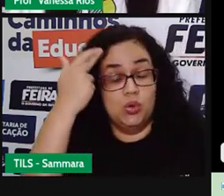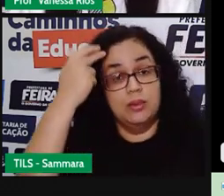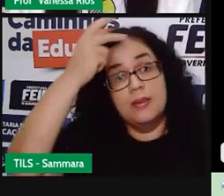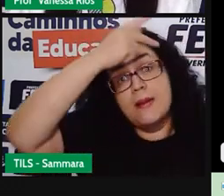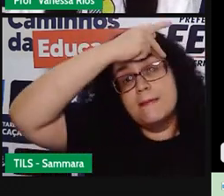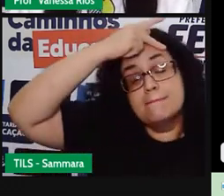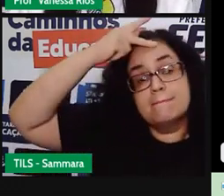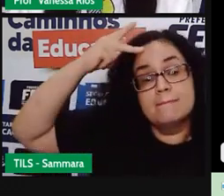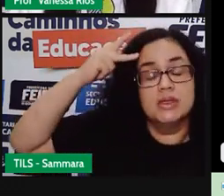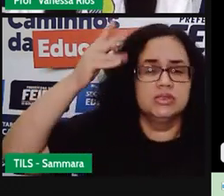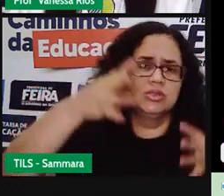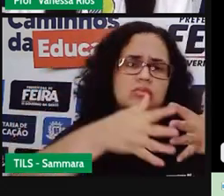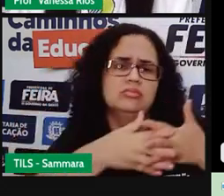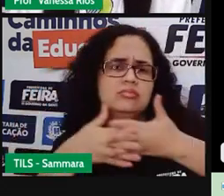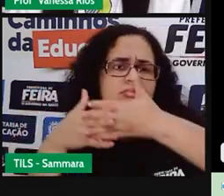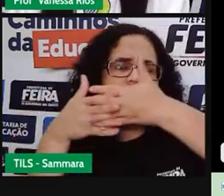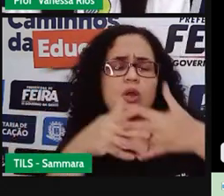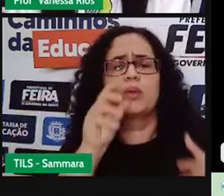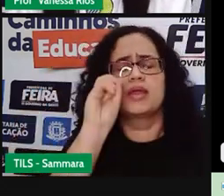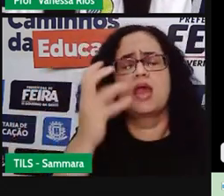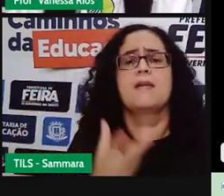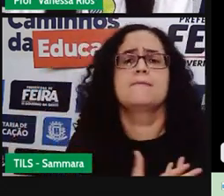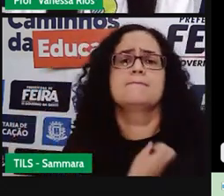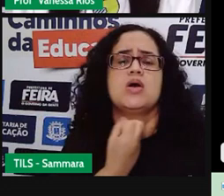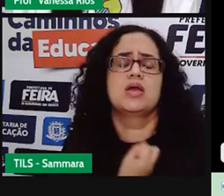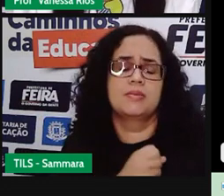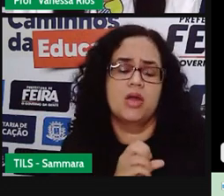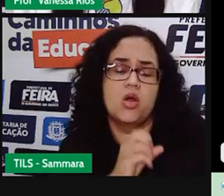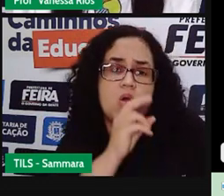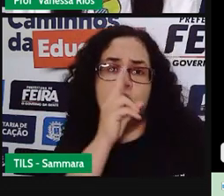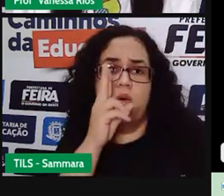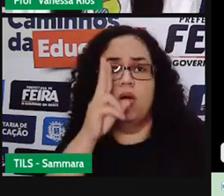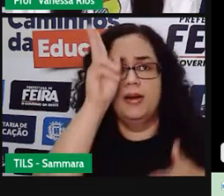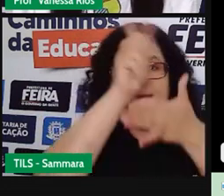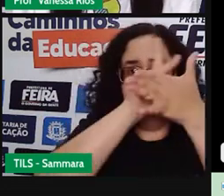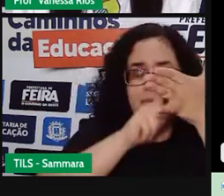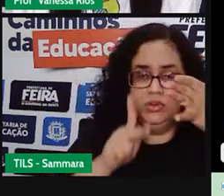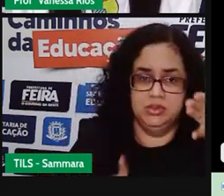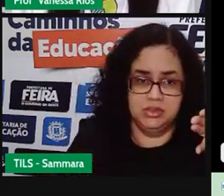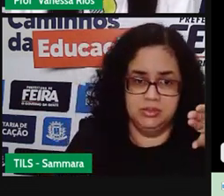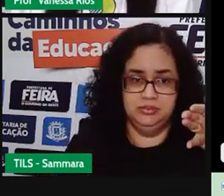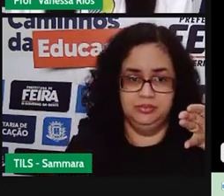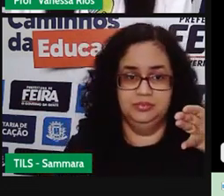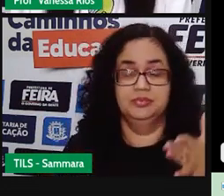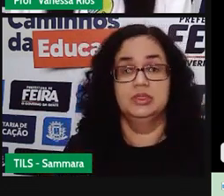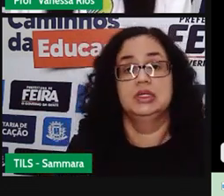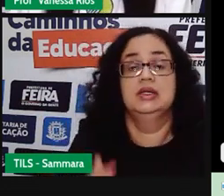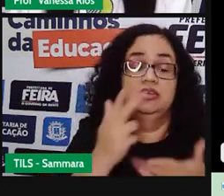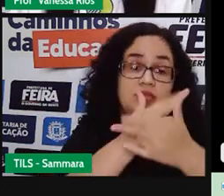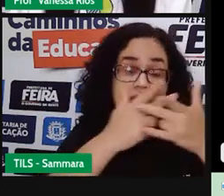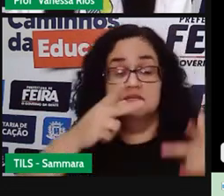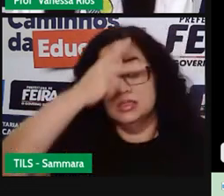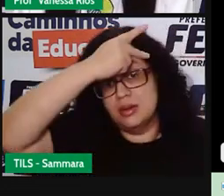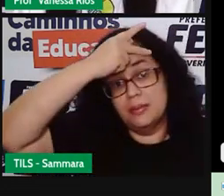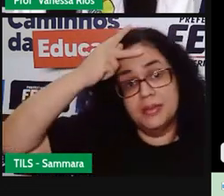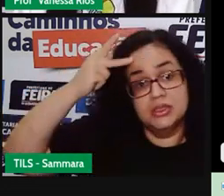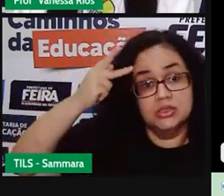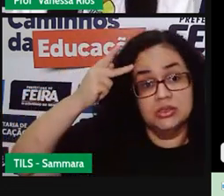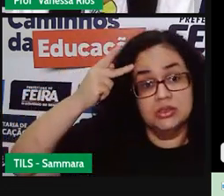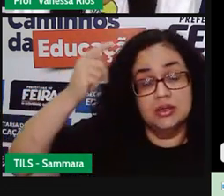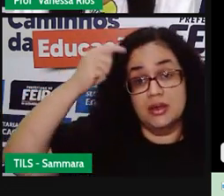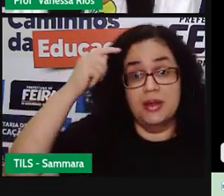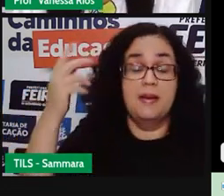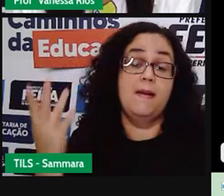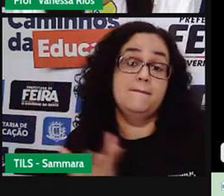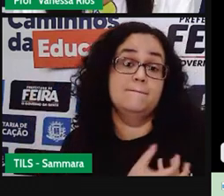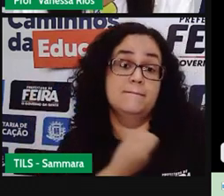E aí muita gente acha que poema e poesia se trata da mesma coisa, né? Se trata do mesmo